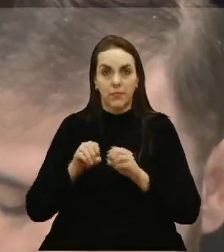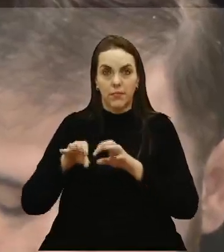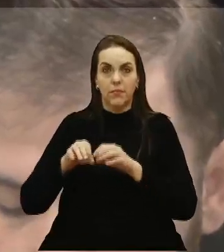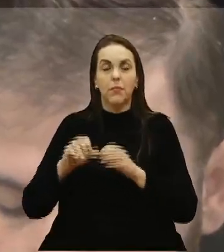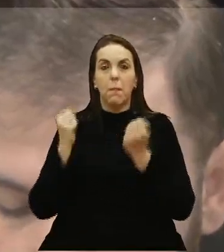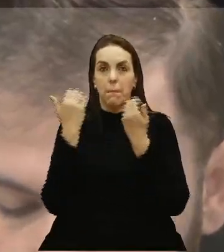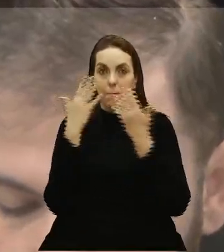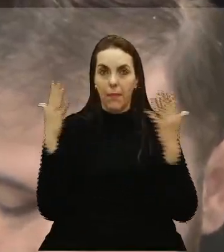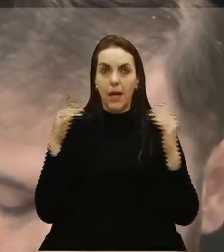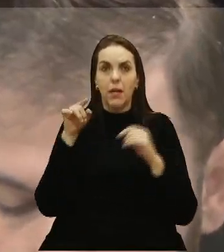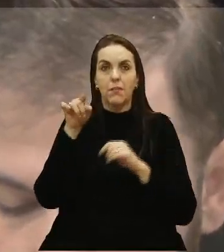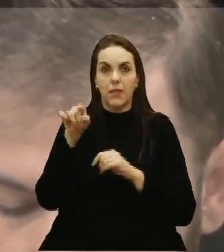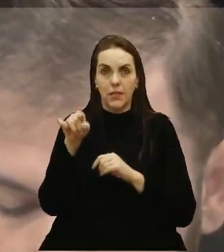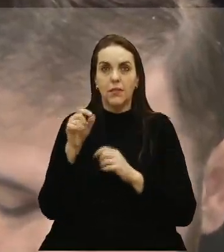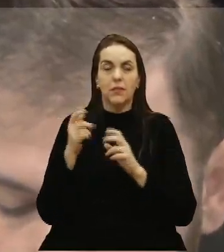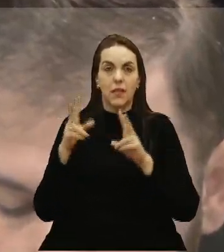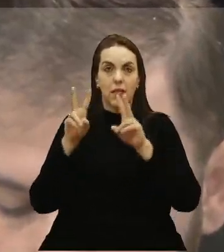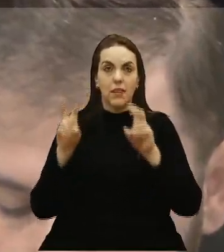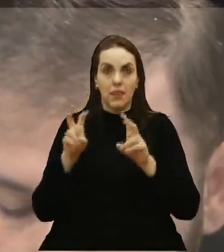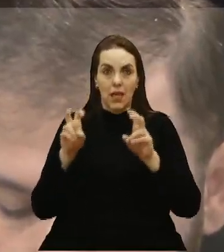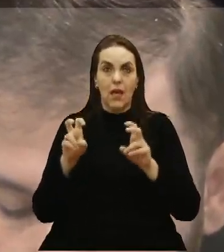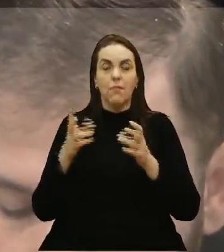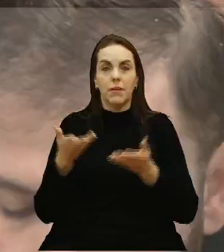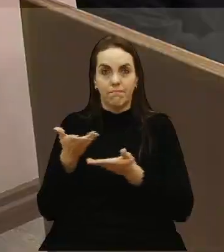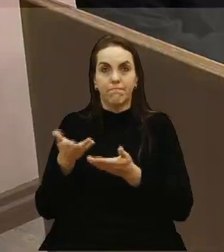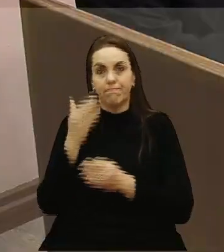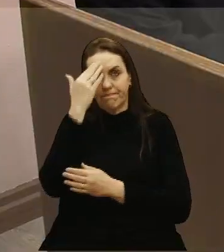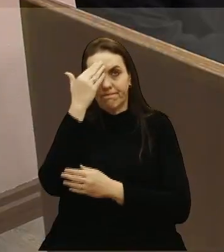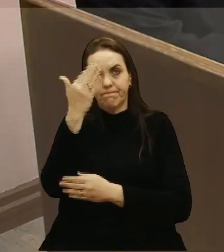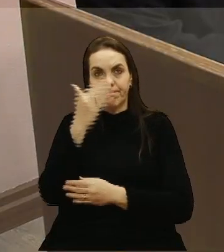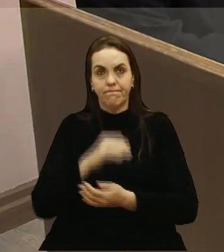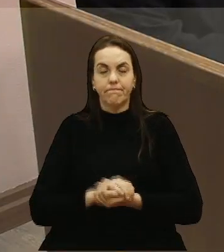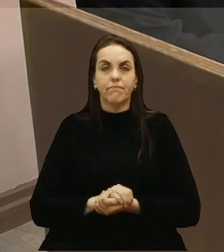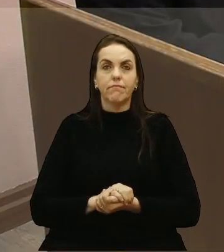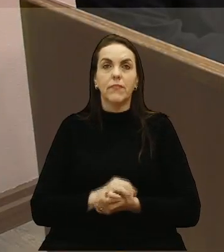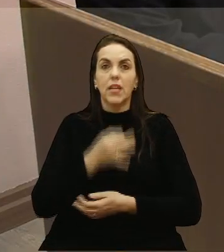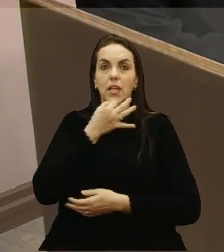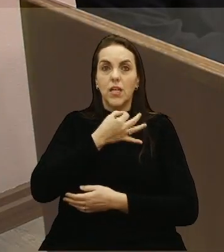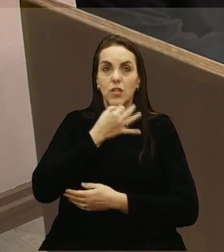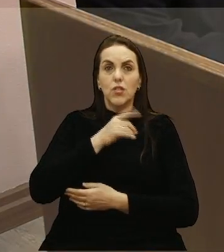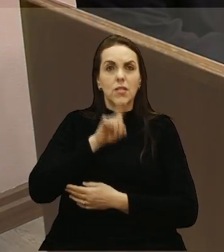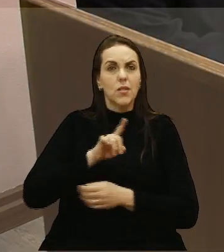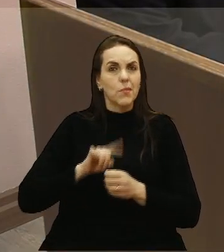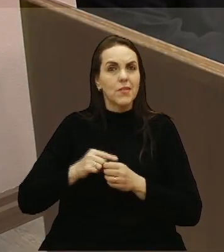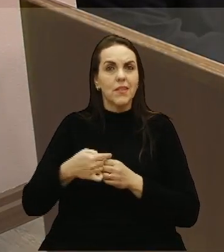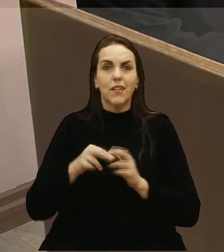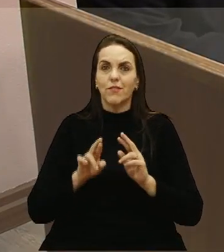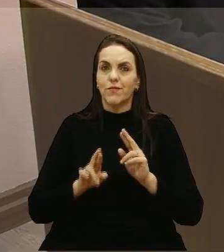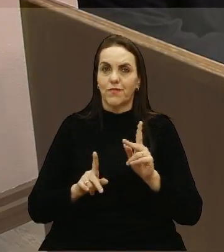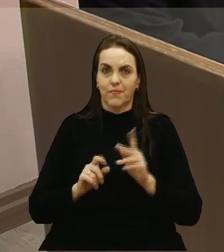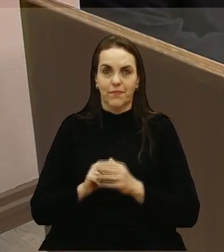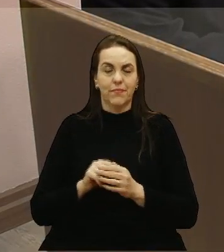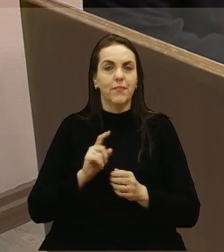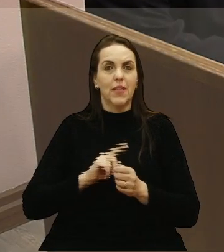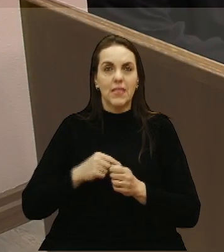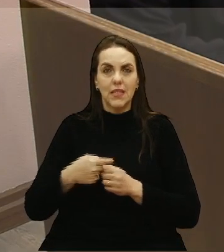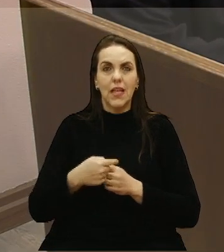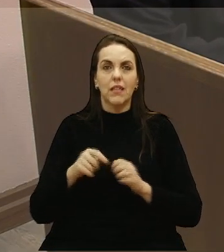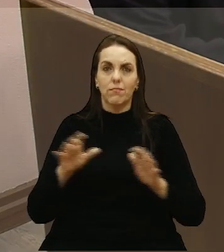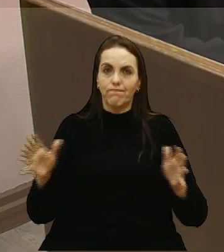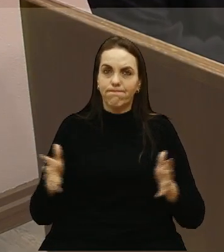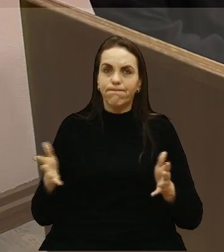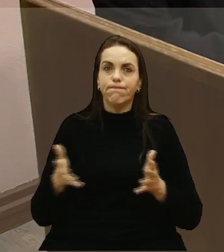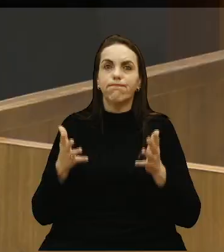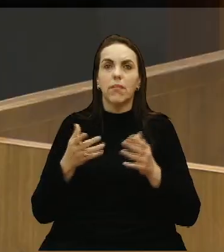parabenizar por trazer esse tema também à tona. Obrigada. E Caxias do Sul é uma cidade diferente, É uma cidade pujante que as pessoas vêm para